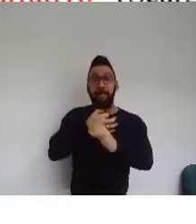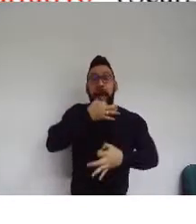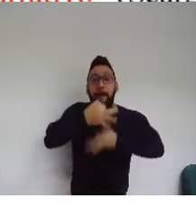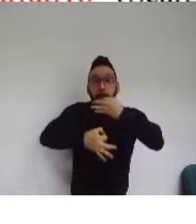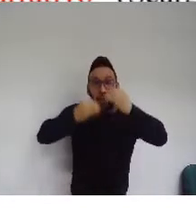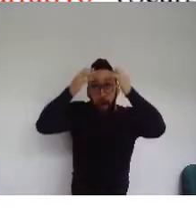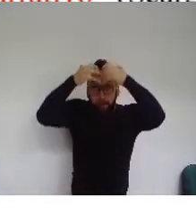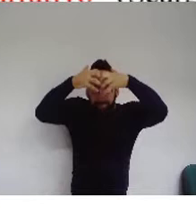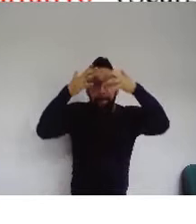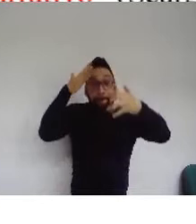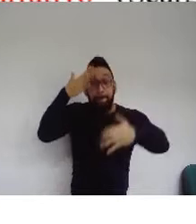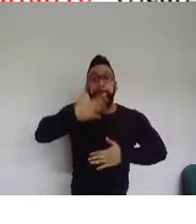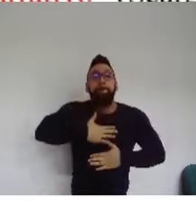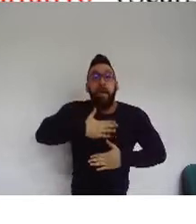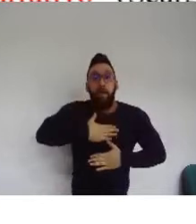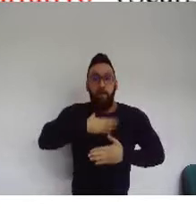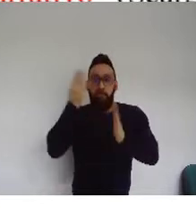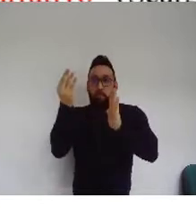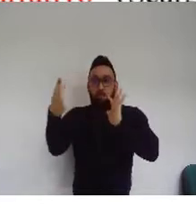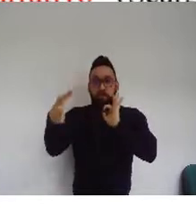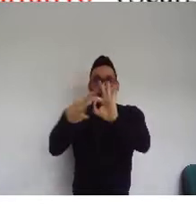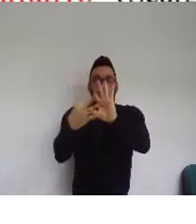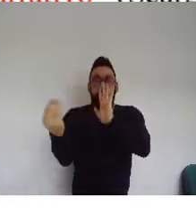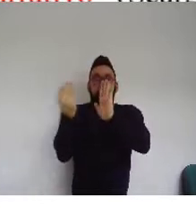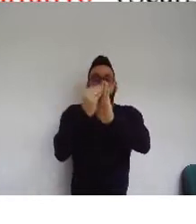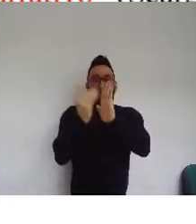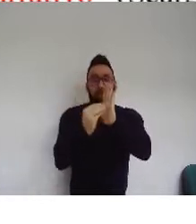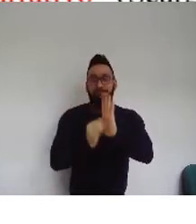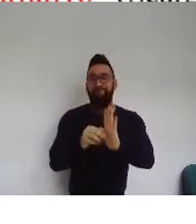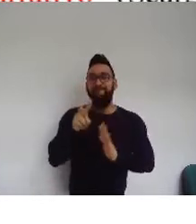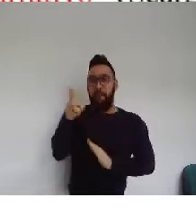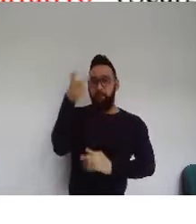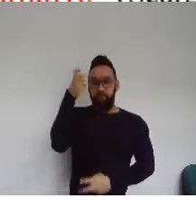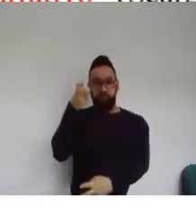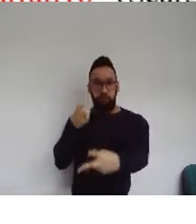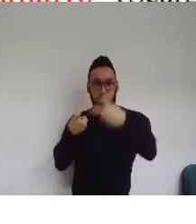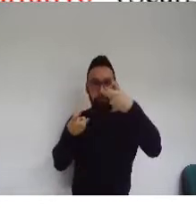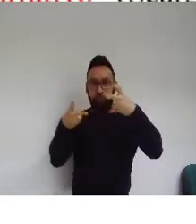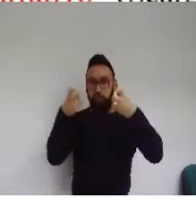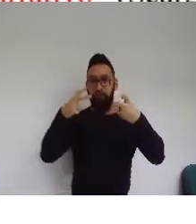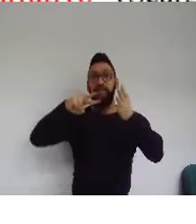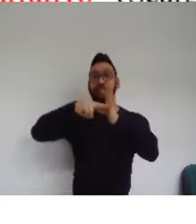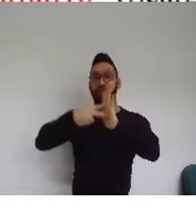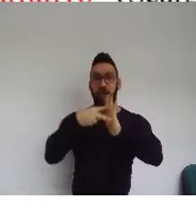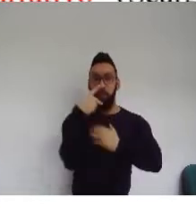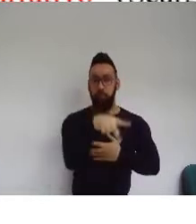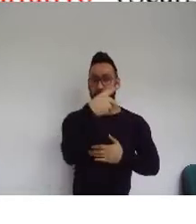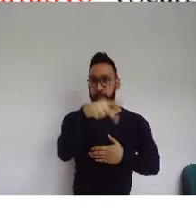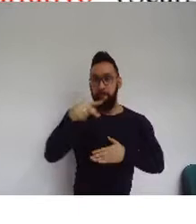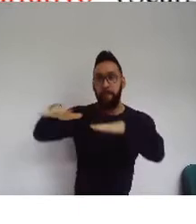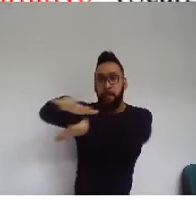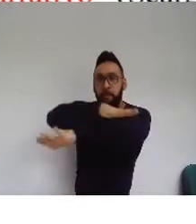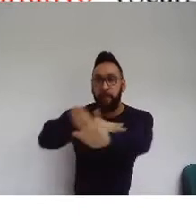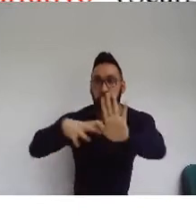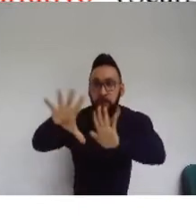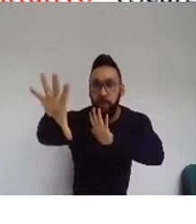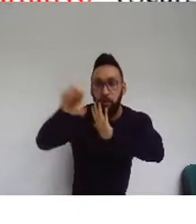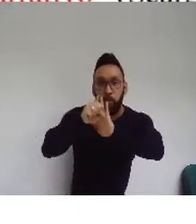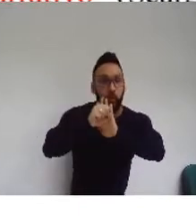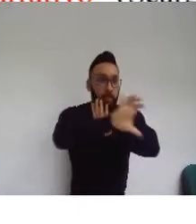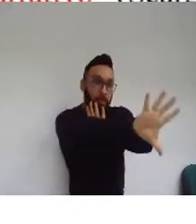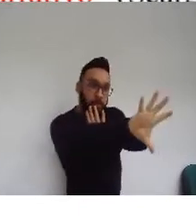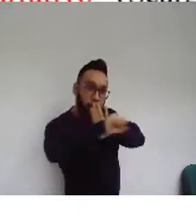performatizações de determinados sentidos. Então, eu ordeno